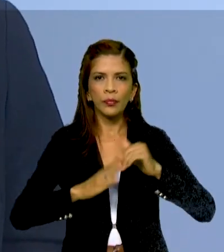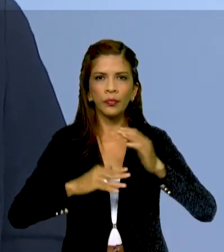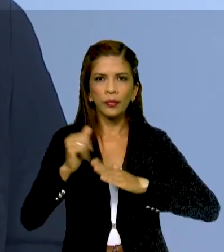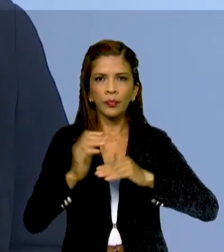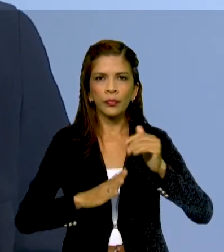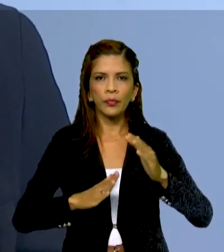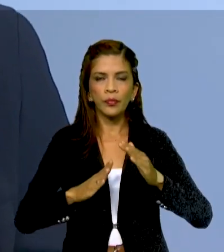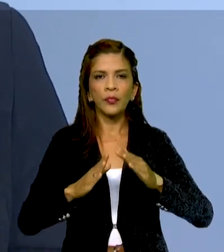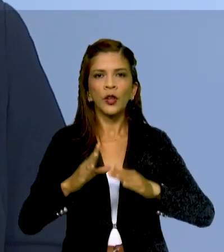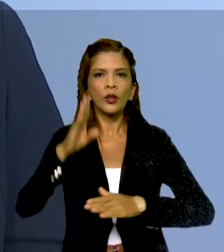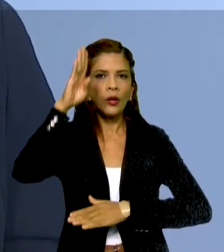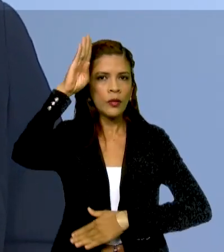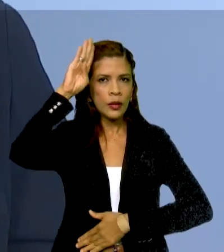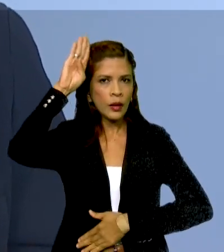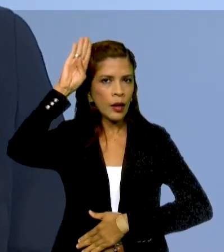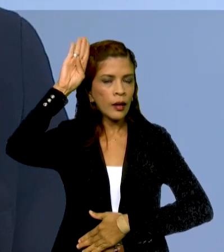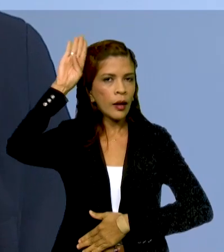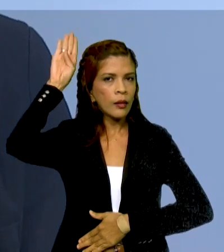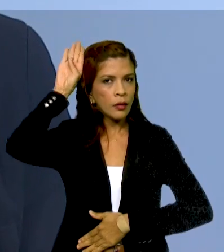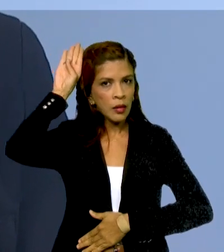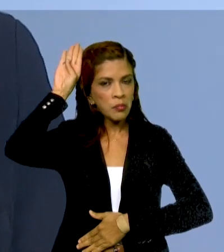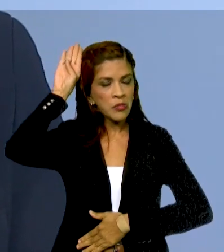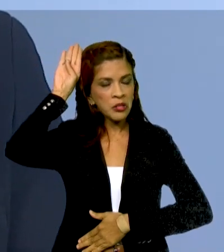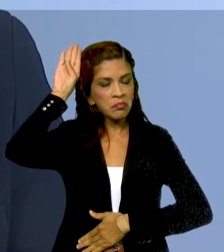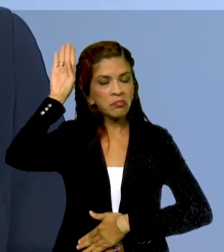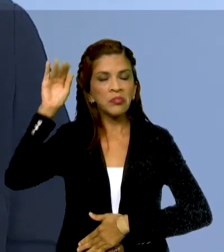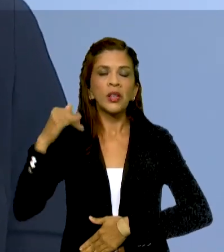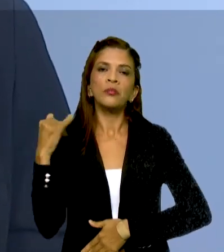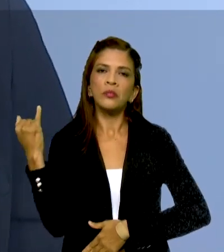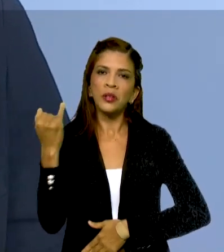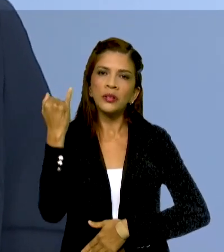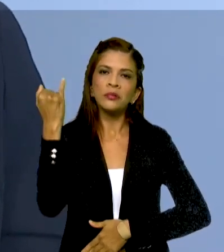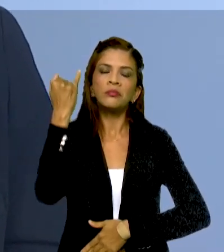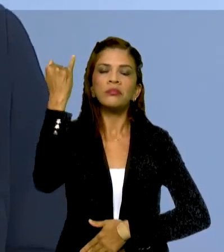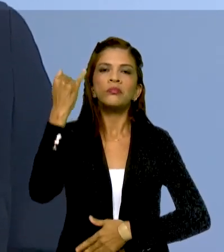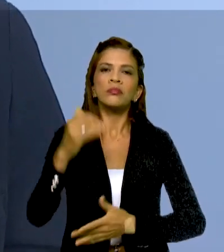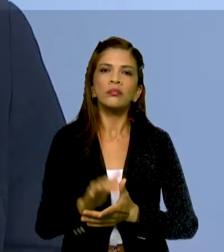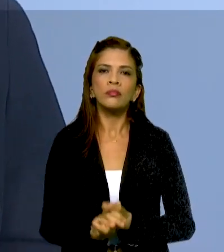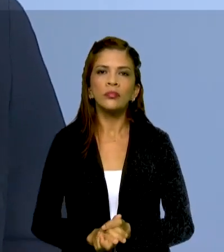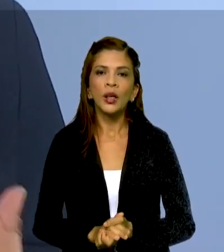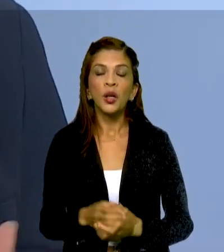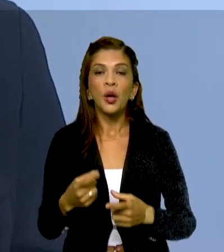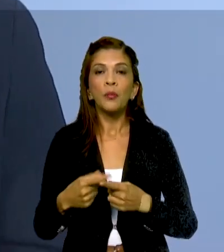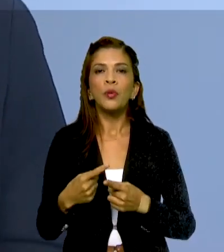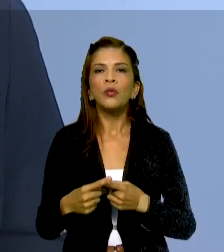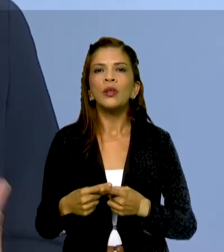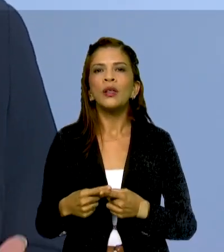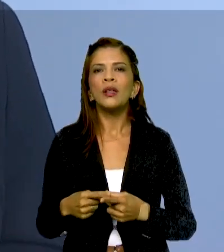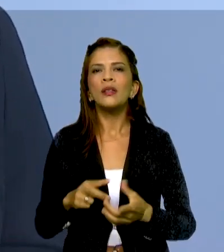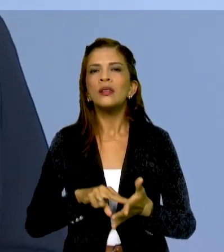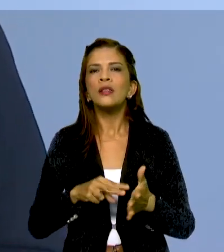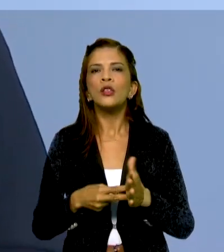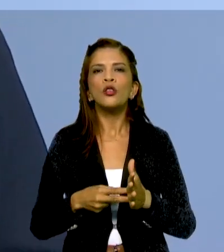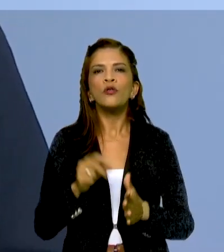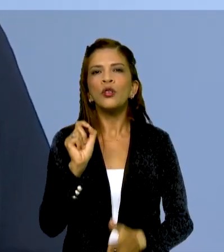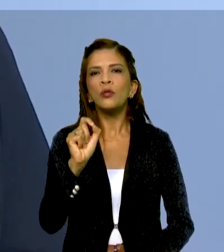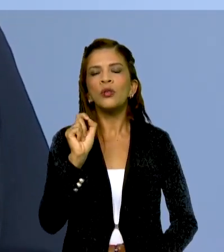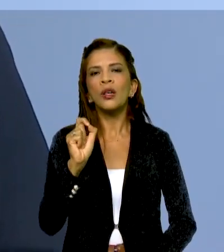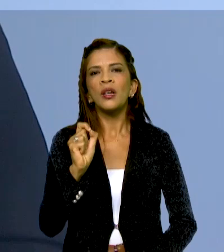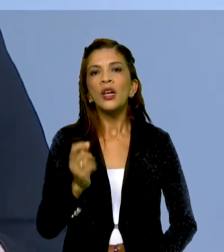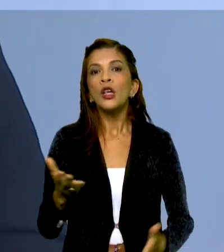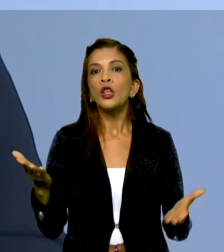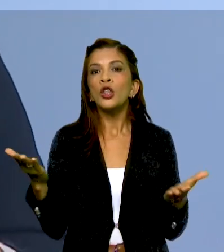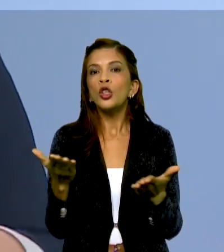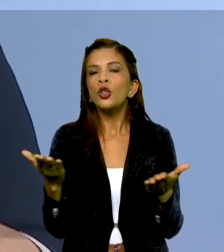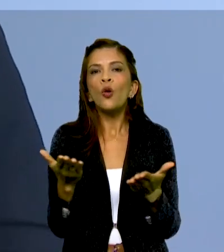é fundamental, porque sem essa pesquisa tão bem aprimorada, a gente não teria como ter tantos profissionais formando.